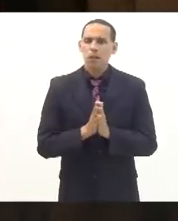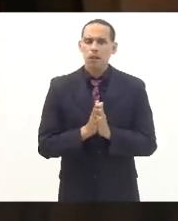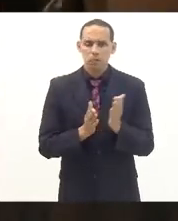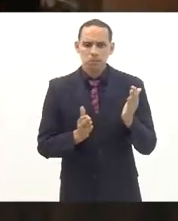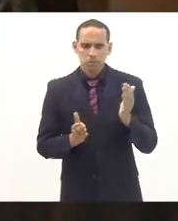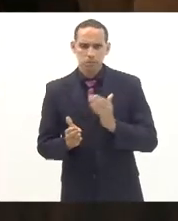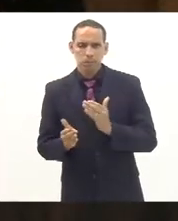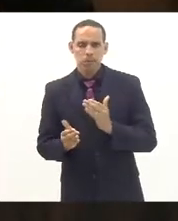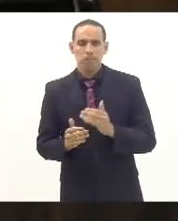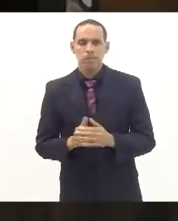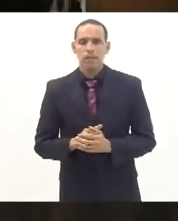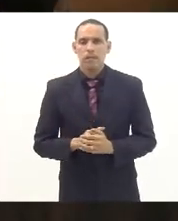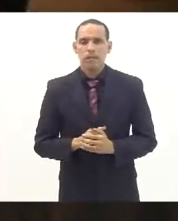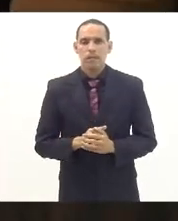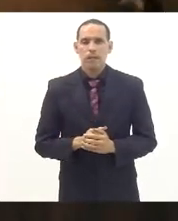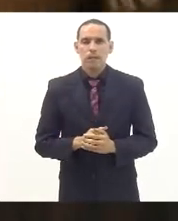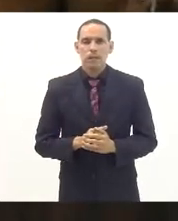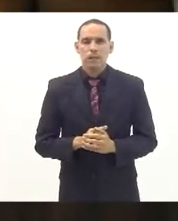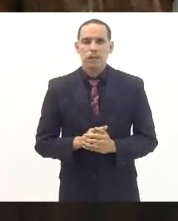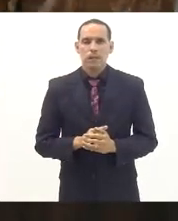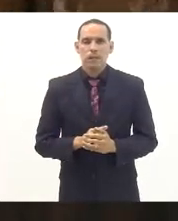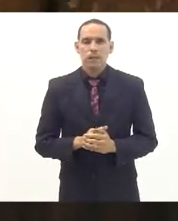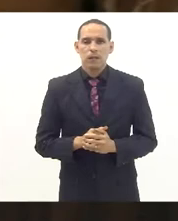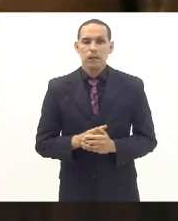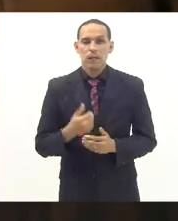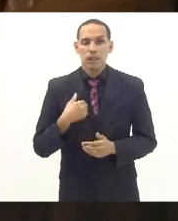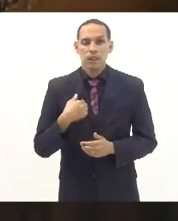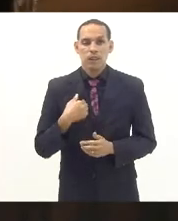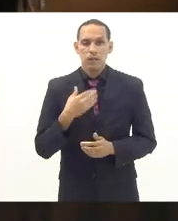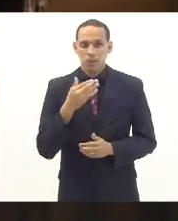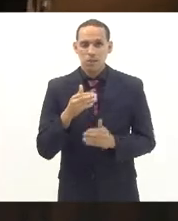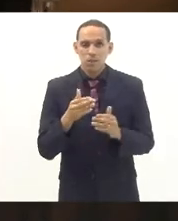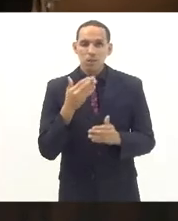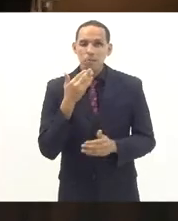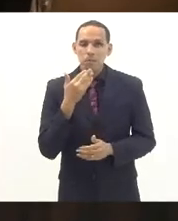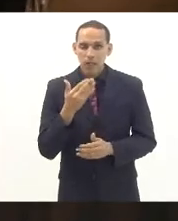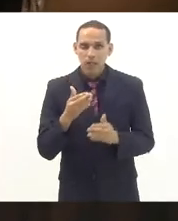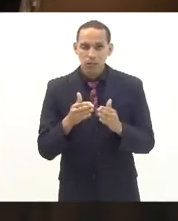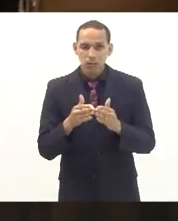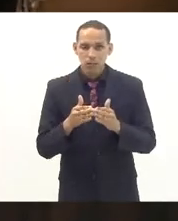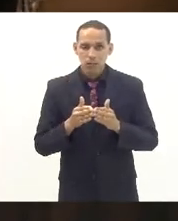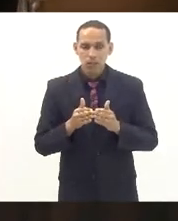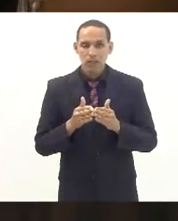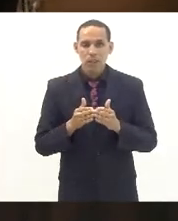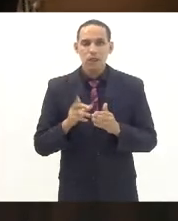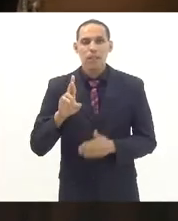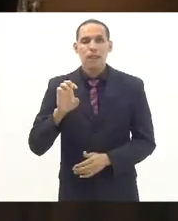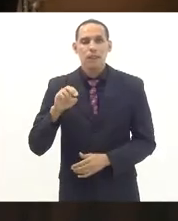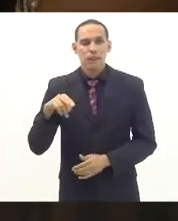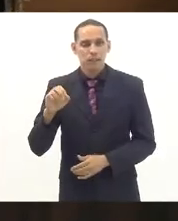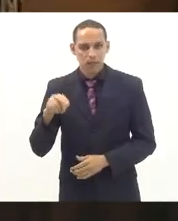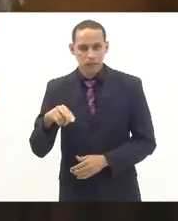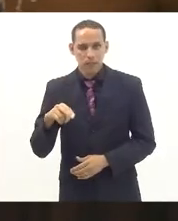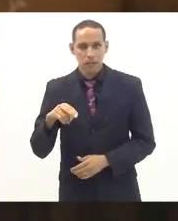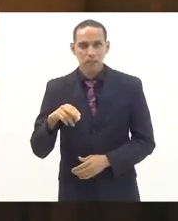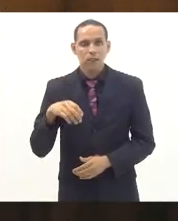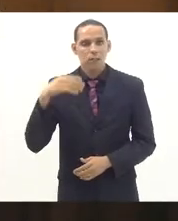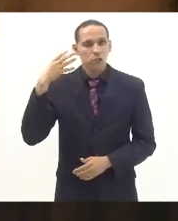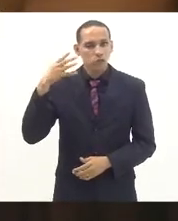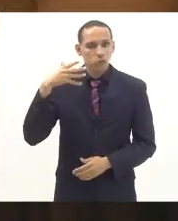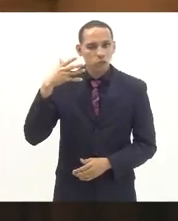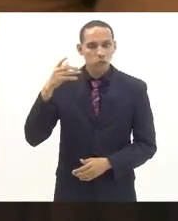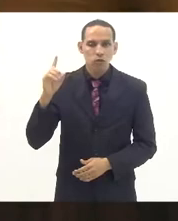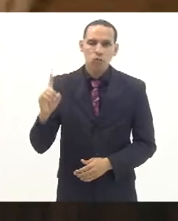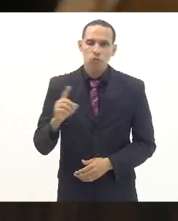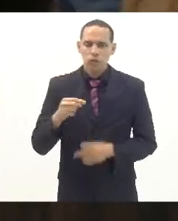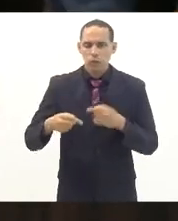aqui e aí vou pedir licença ele discutir o Renan Depois Martha Rocha